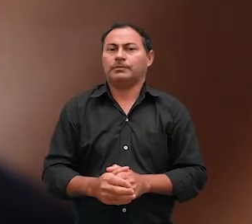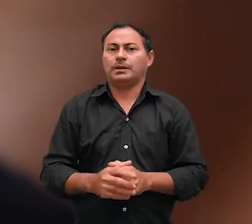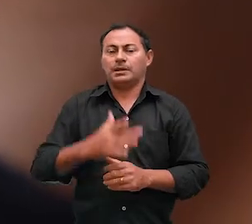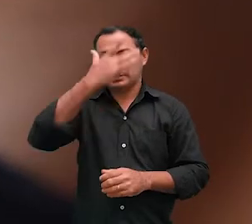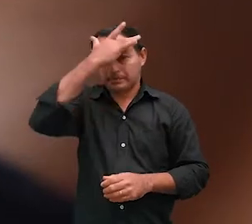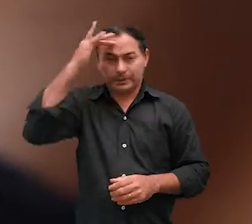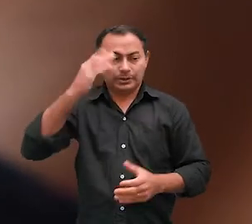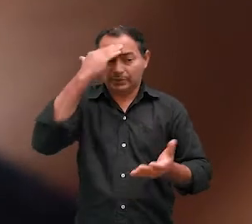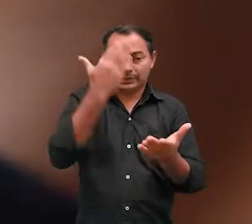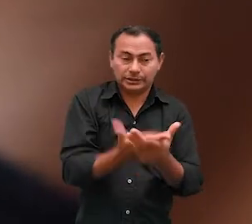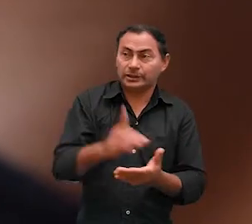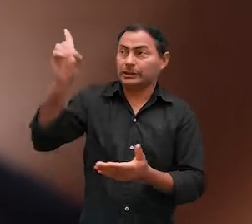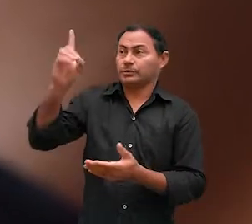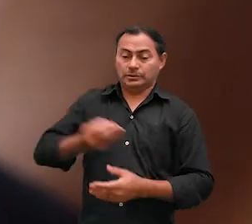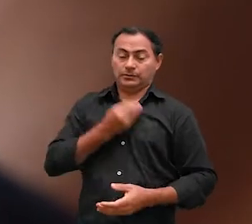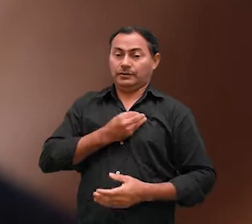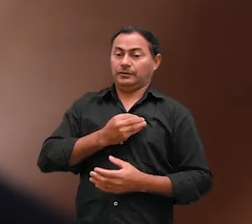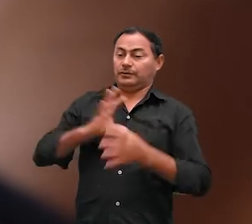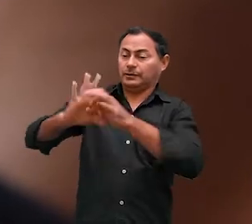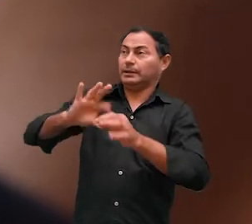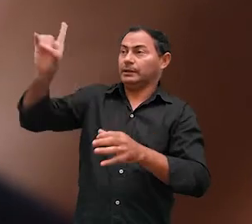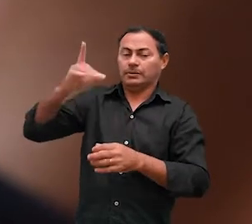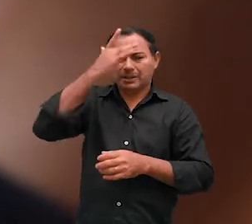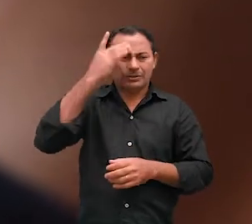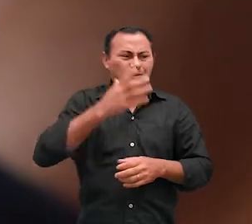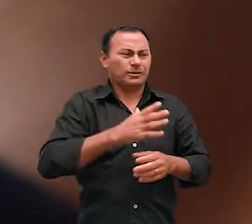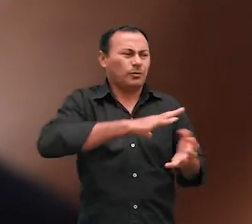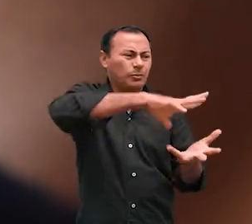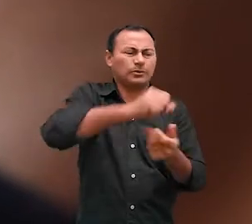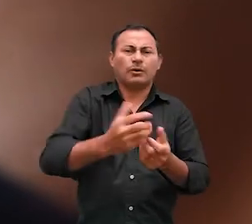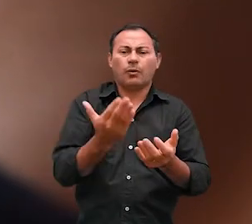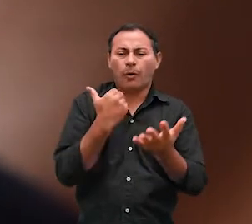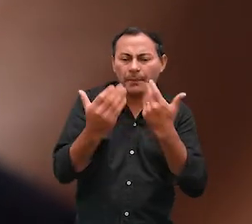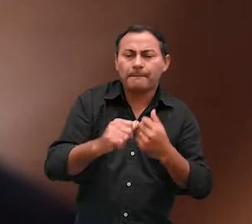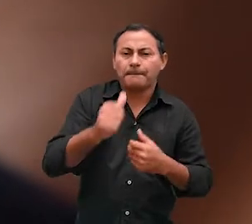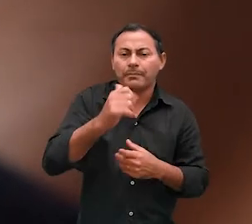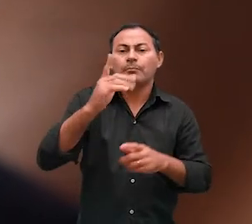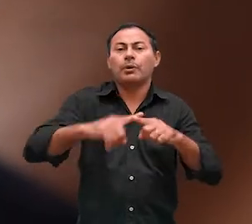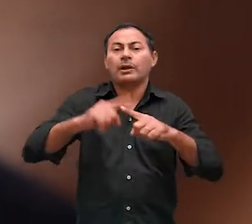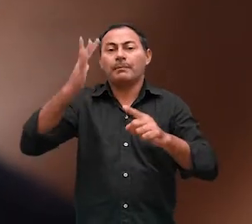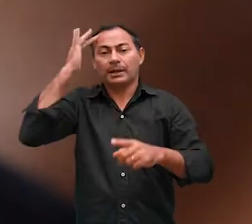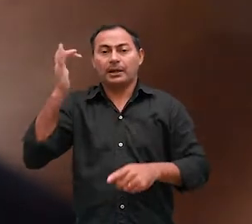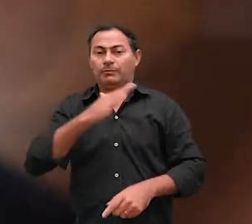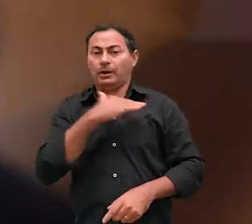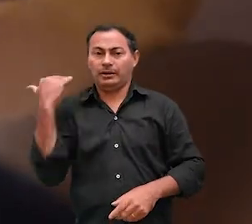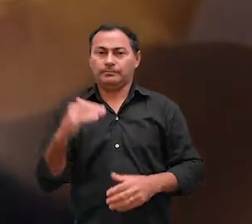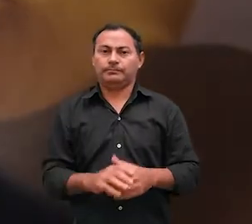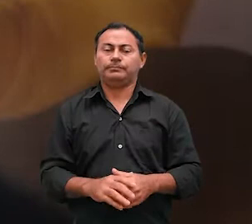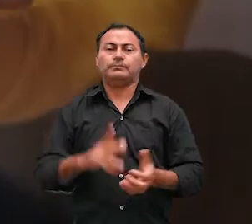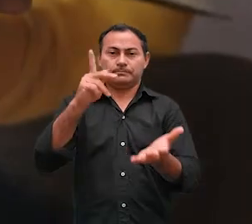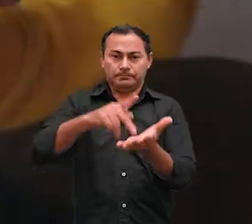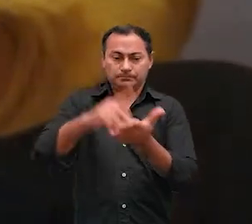os pagãos não espirituais as pessoas do mundo é que dizem comamos e bebamos porque amanhã morreremos